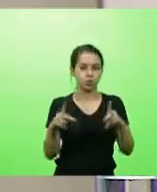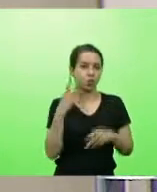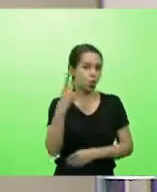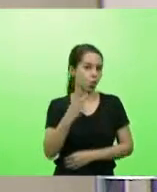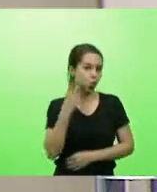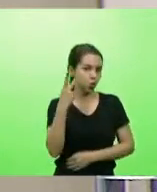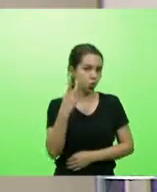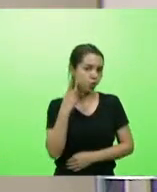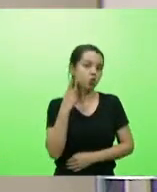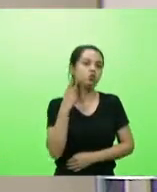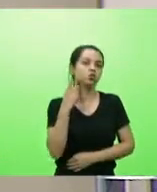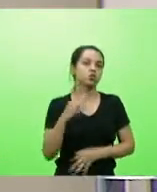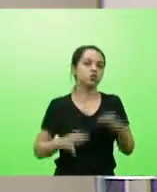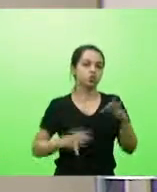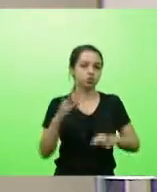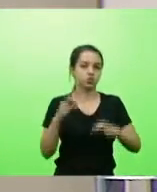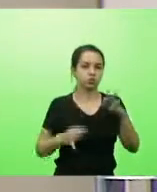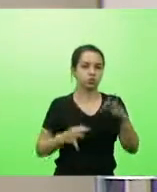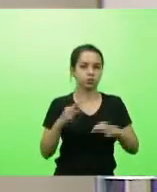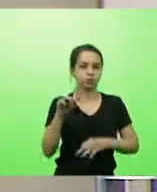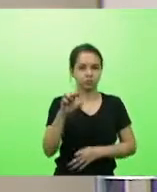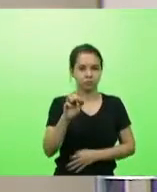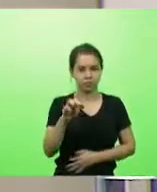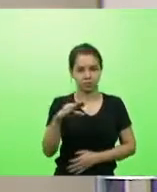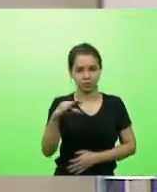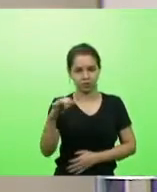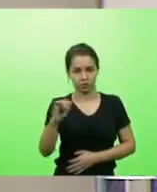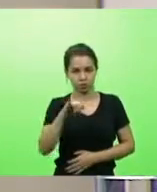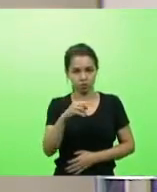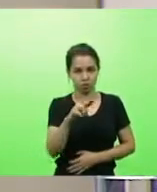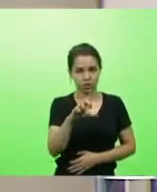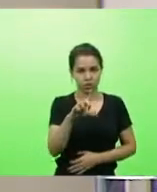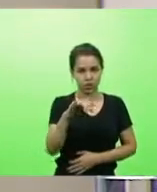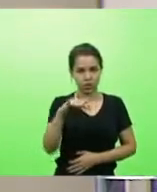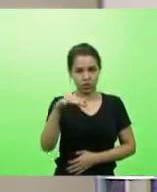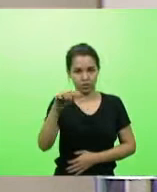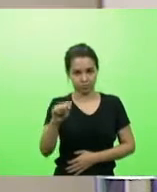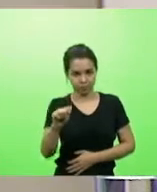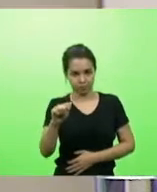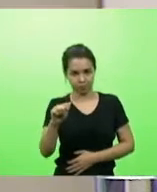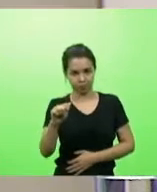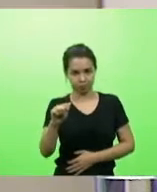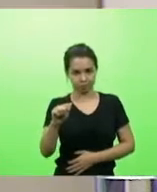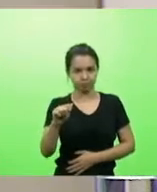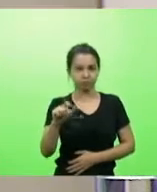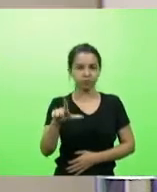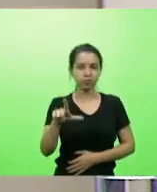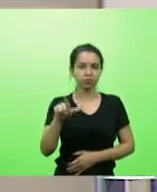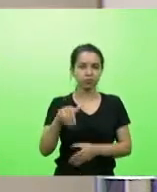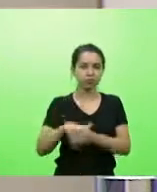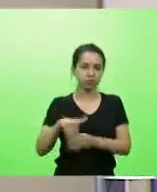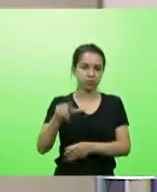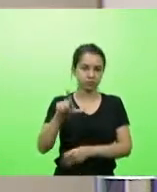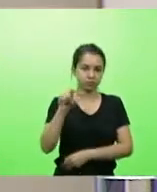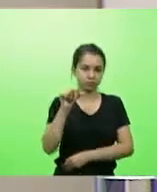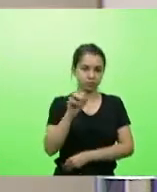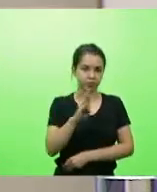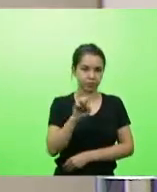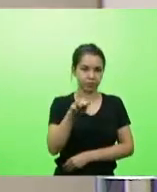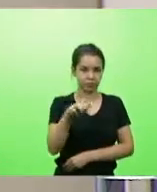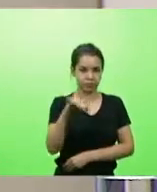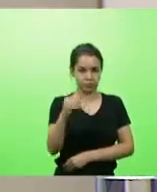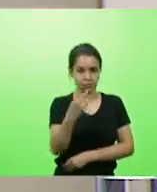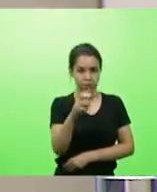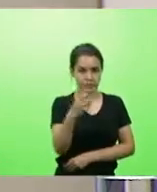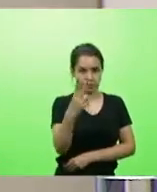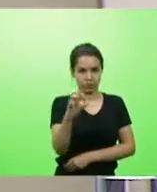Juliana Ramton, fração, pela reeleição para o bienio 2020 e 2022. Em